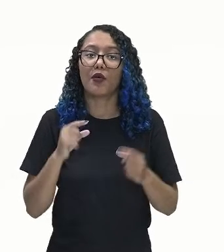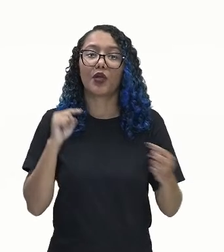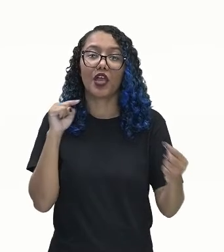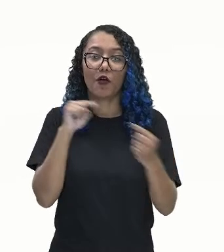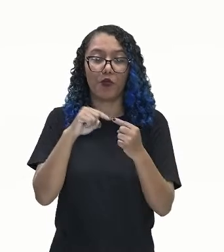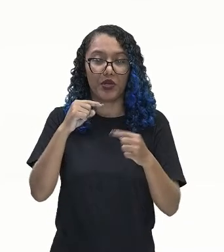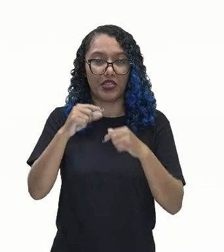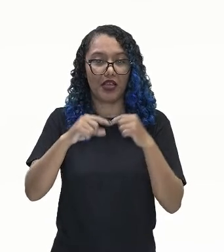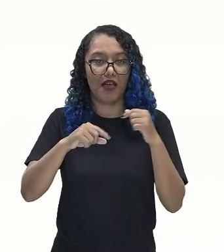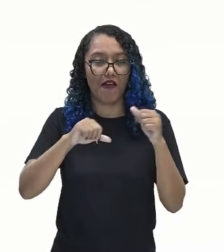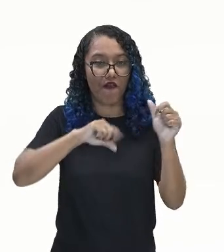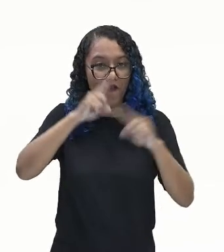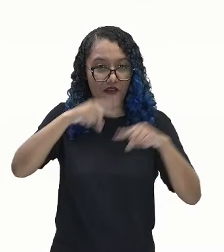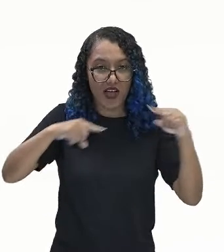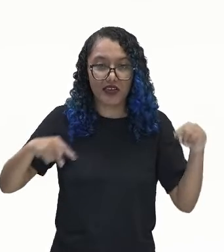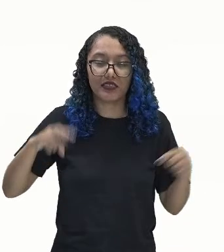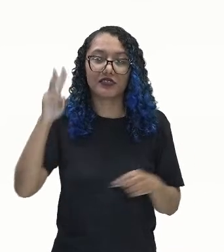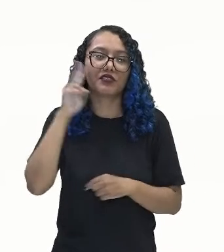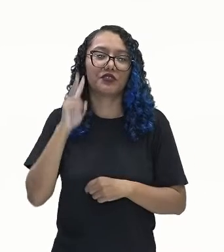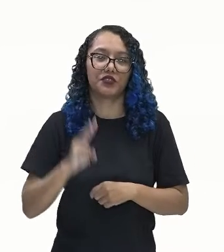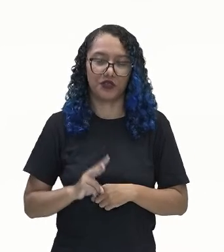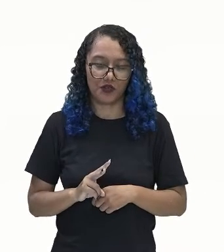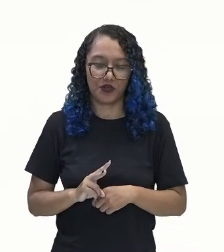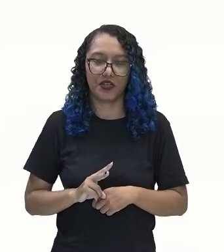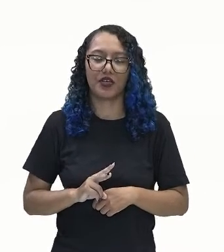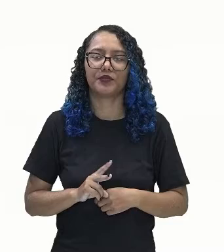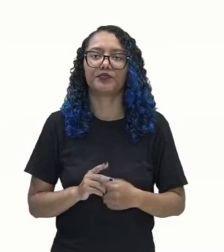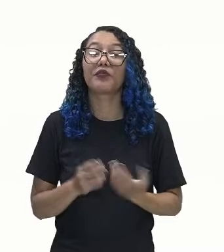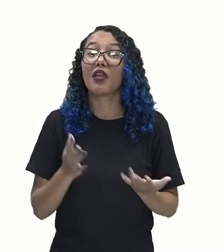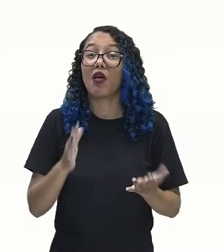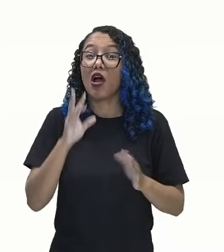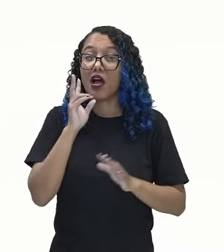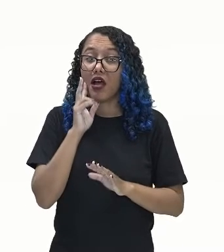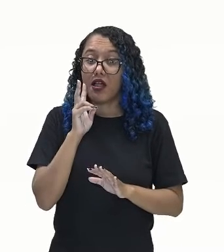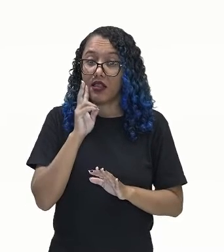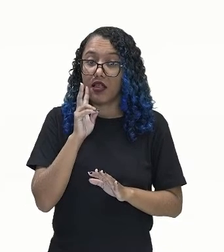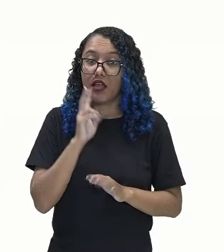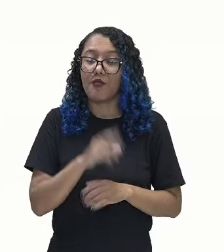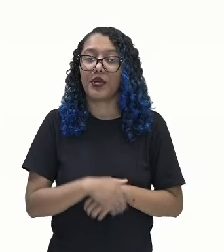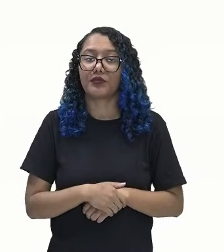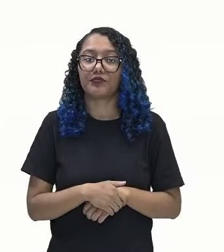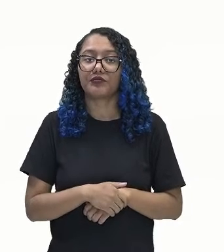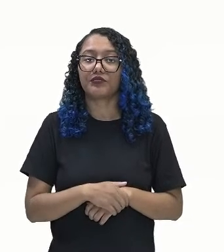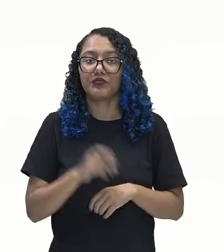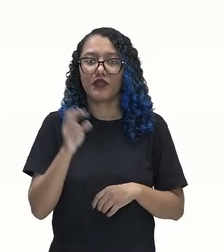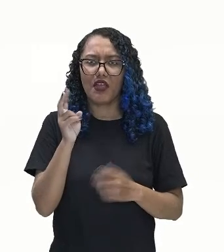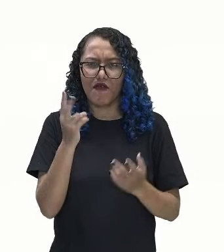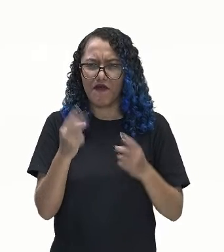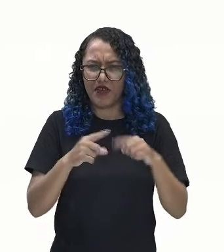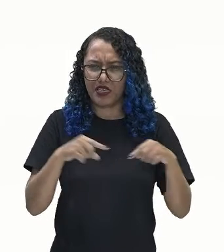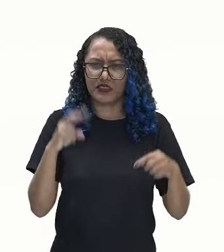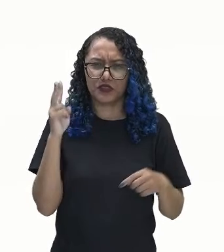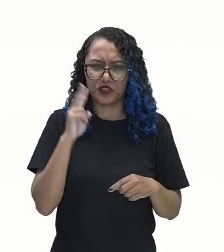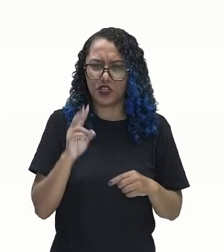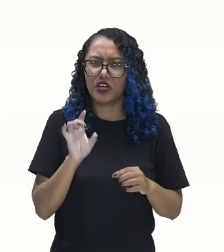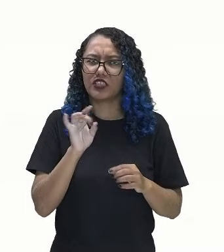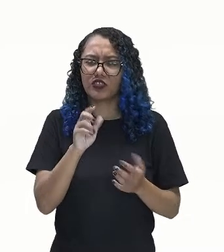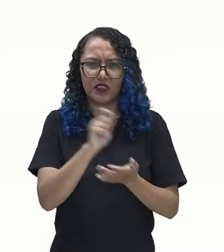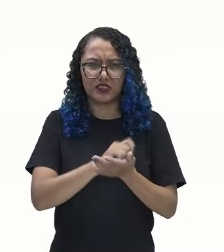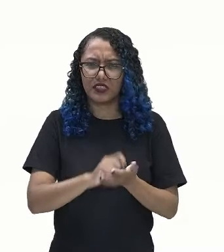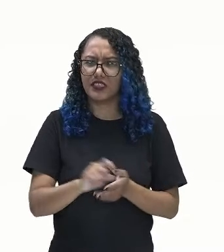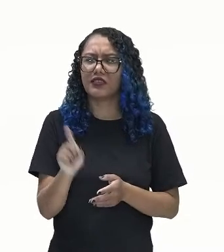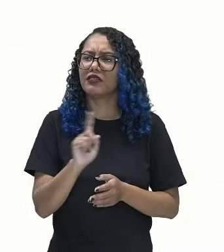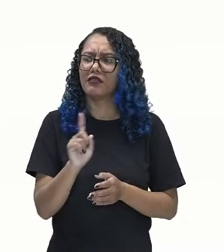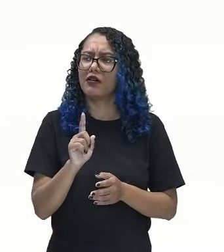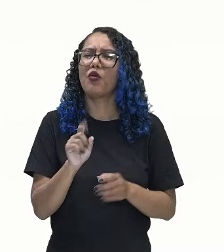variação histórica. Lembrando que quando a gente fala de variação histórica, tá? Não é somente a escrita em si. Pode ser que a